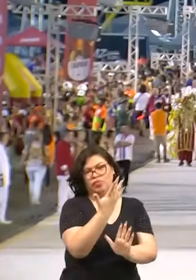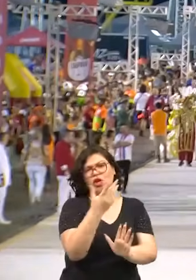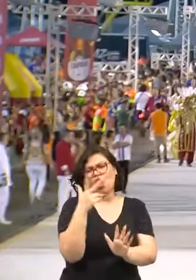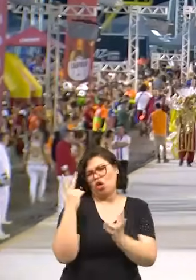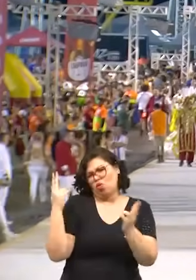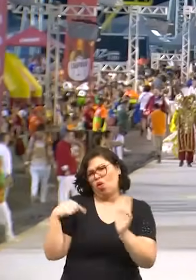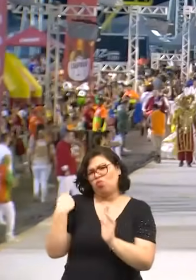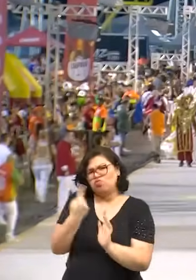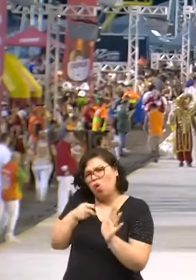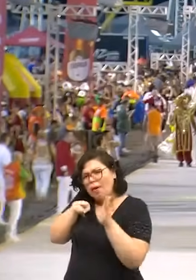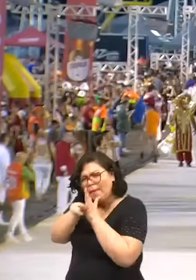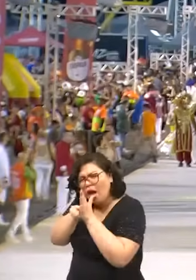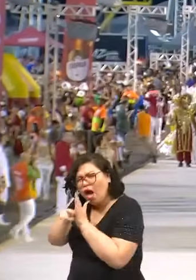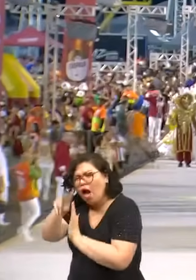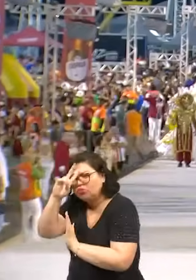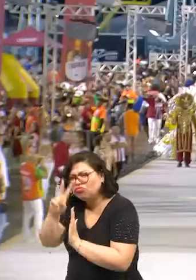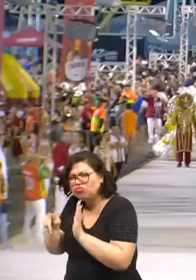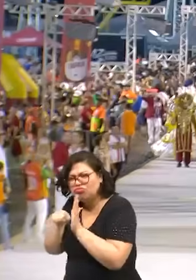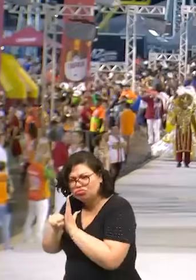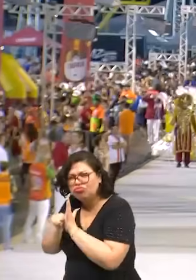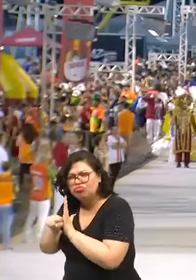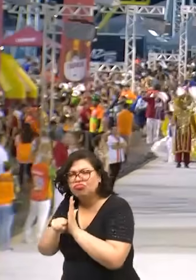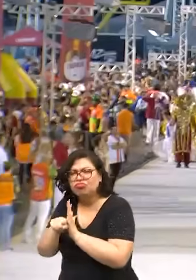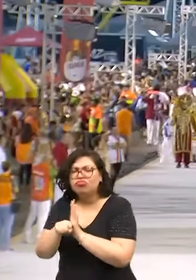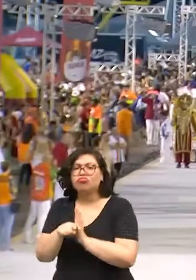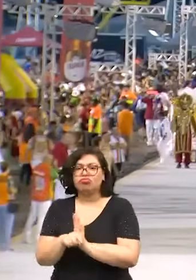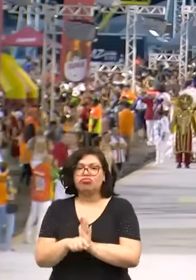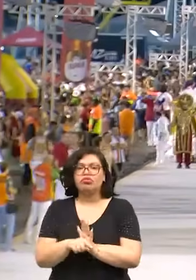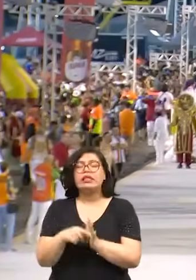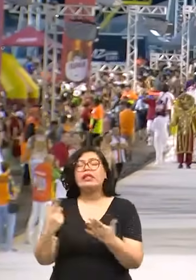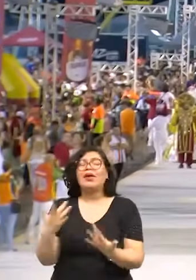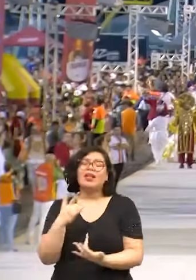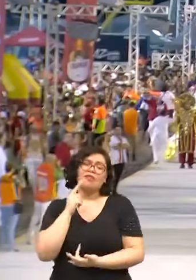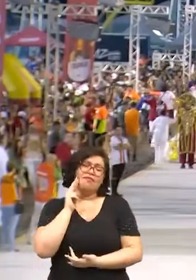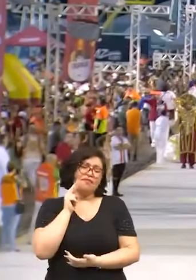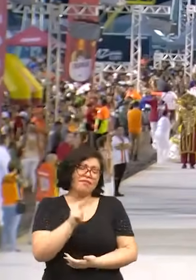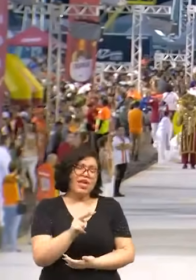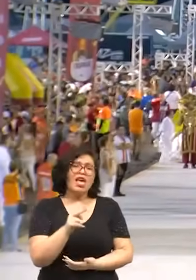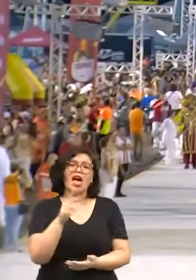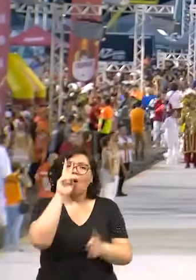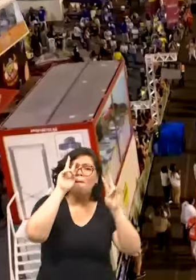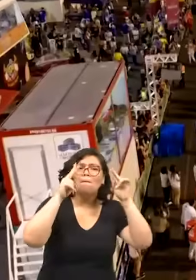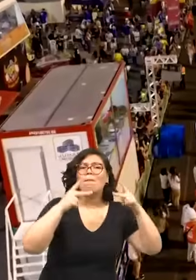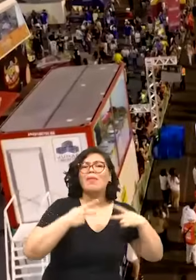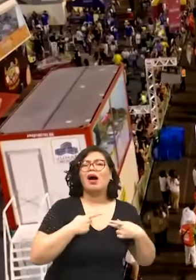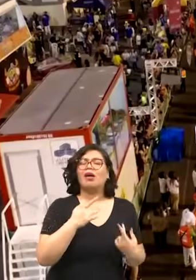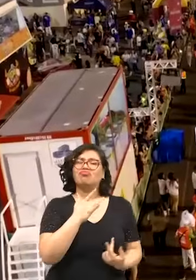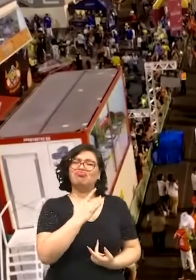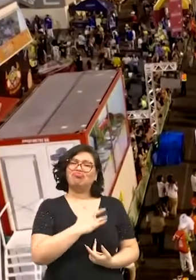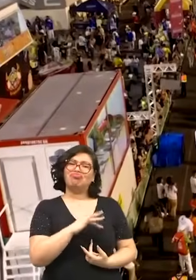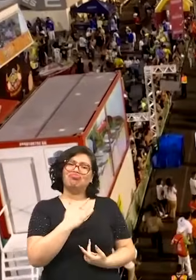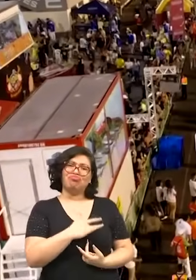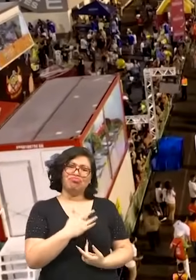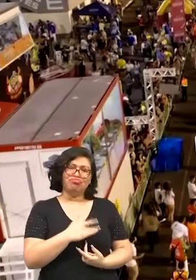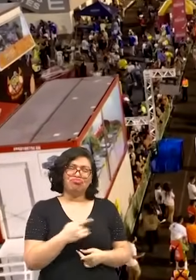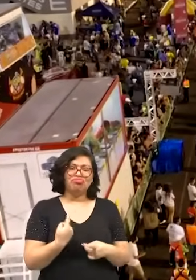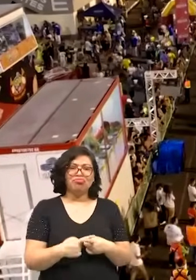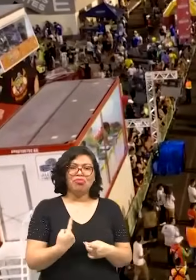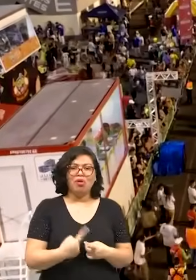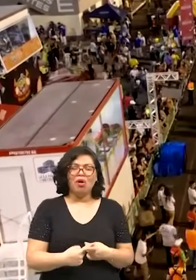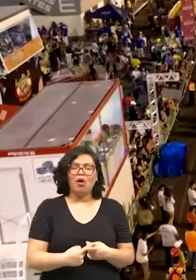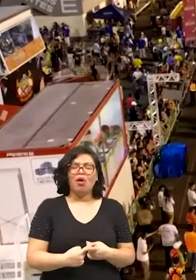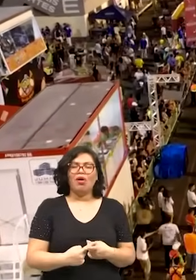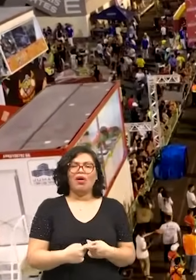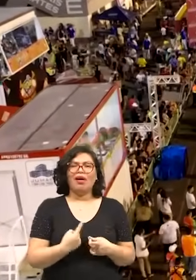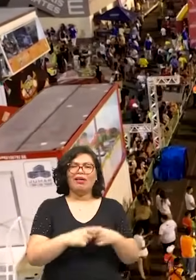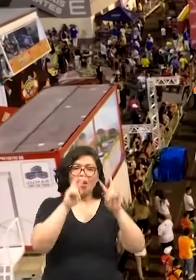pesquisou, ele criou a humanidade. Então ele ficava com pena, porque a humanidade, de uma certa forma,